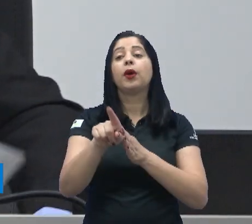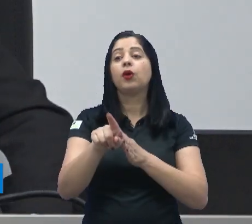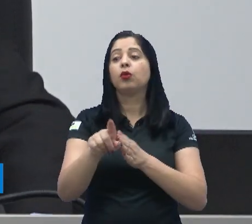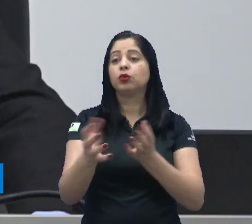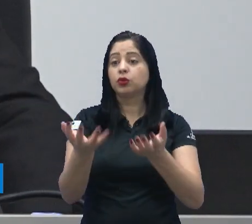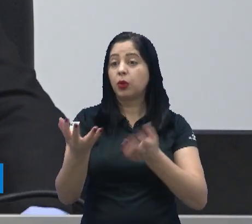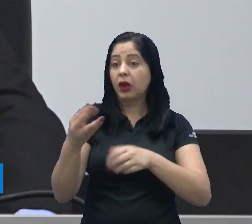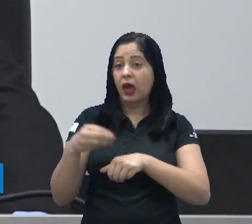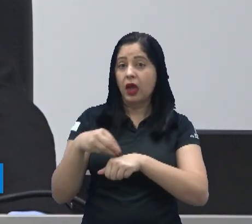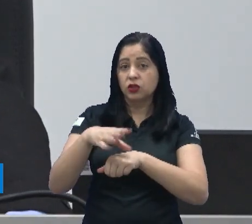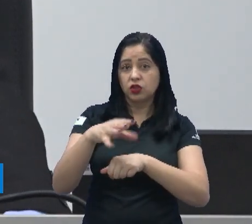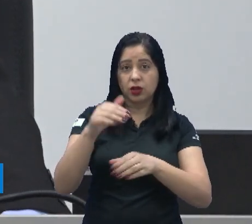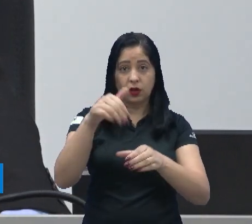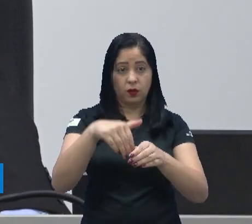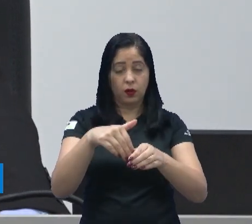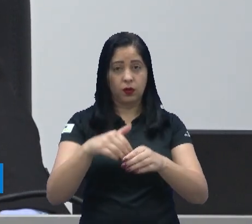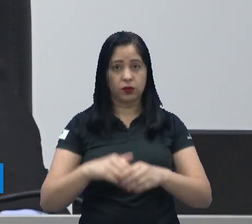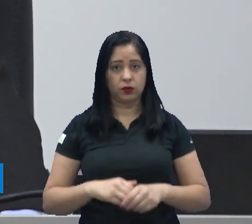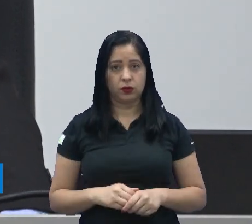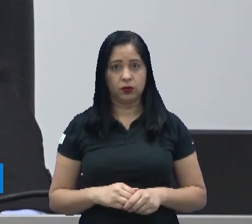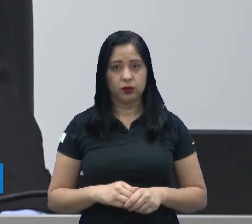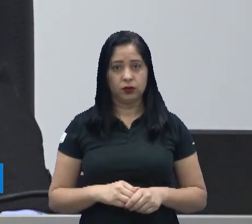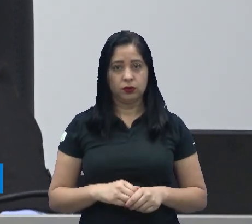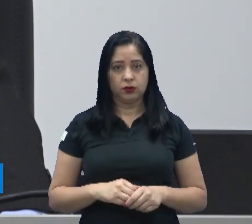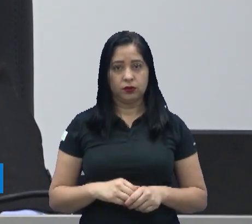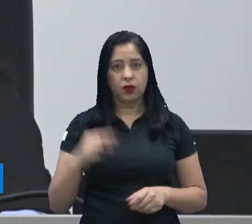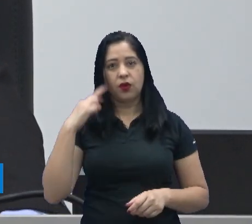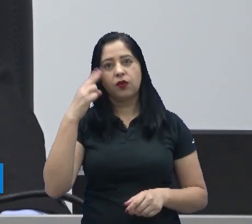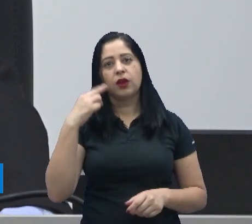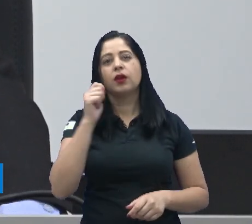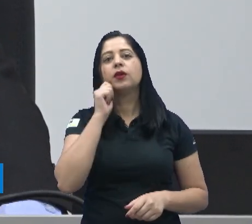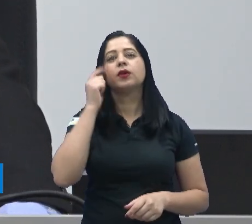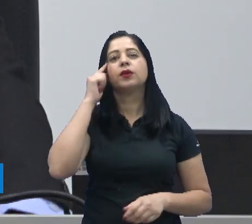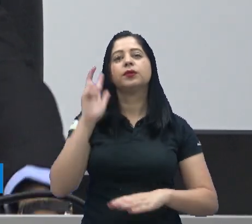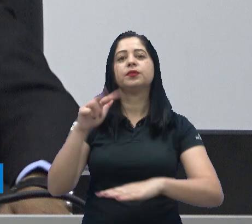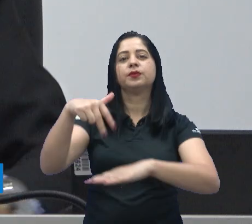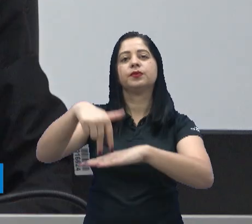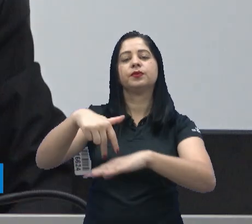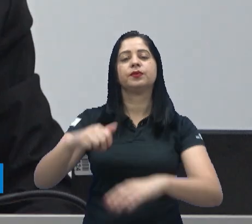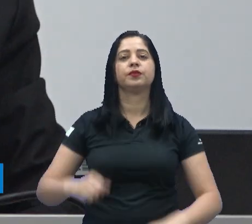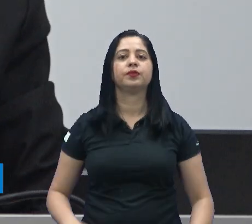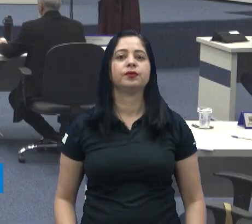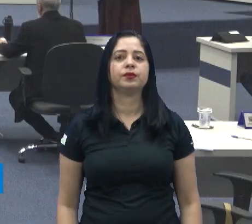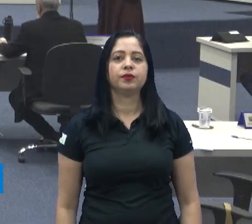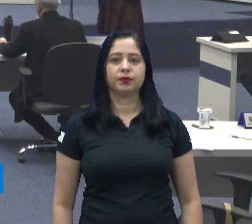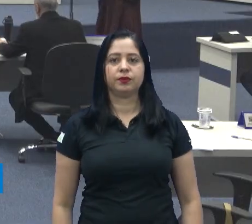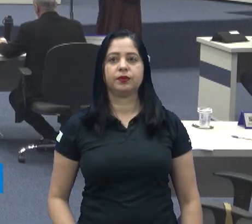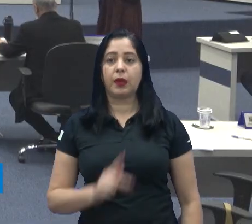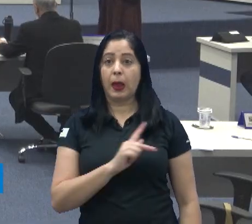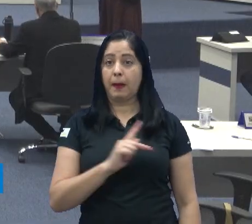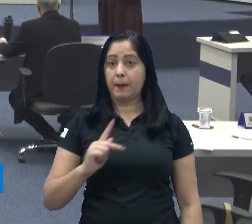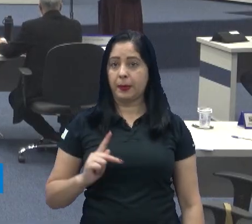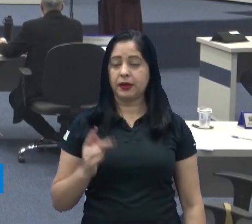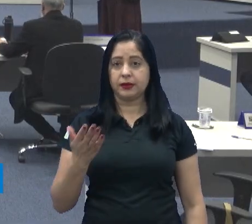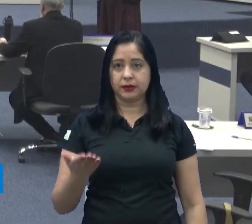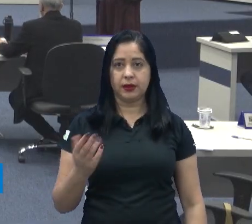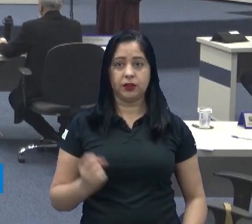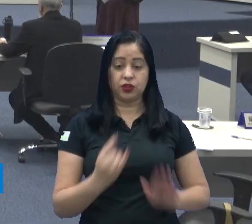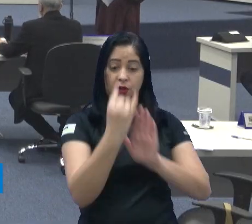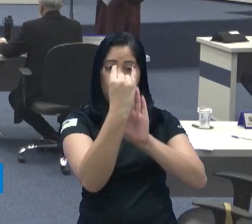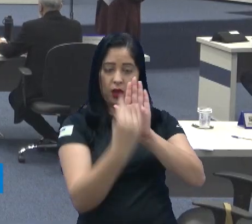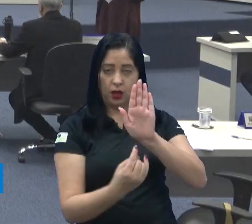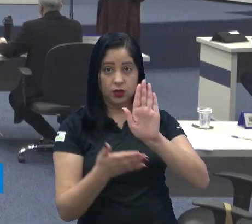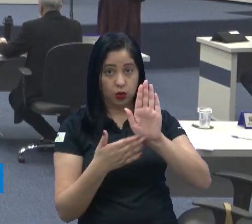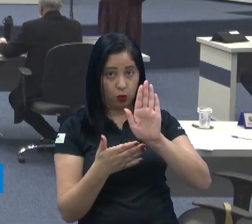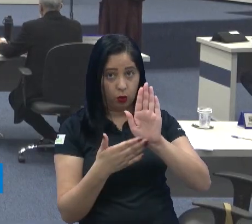desejo de caminhar o voto. Caminhamento de votação, a vereadora Amélia Naomi. Senhor presidente, esse é um